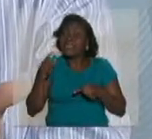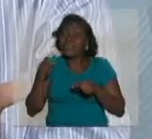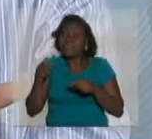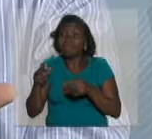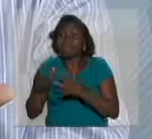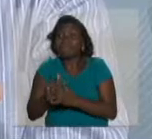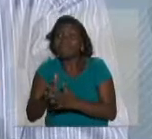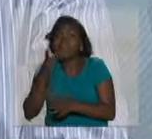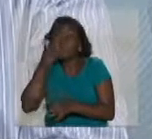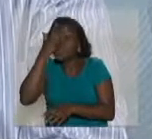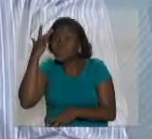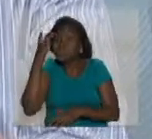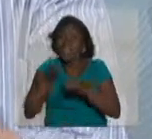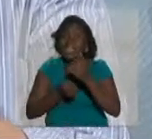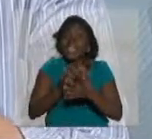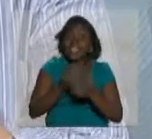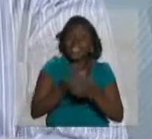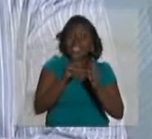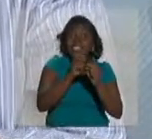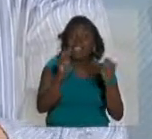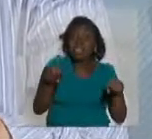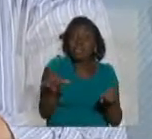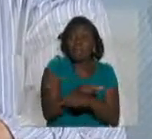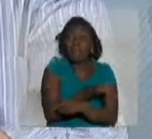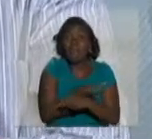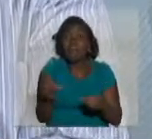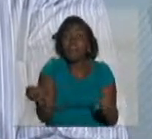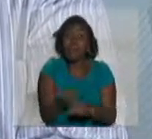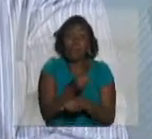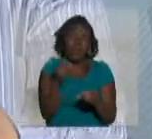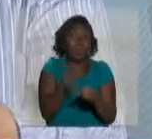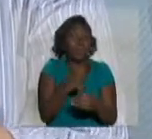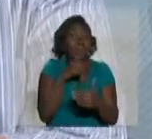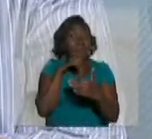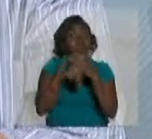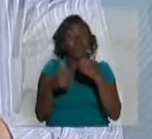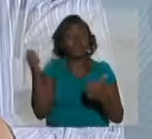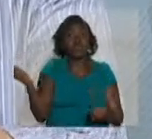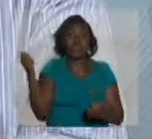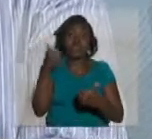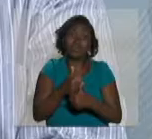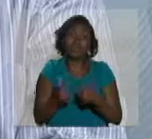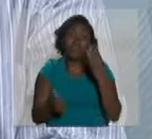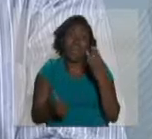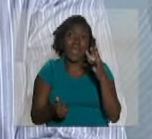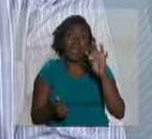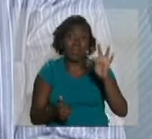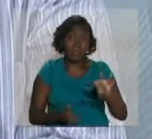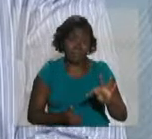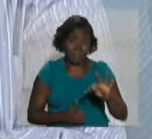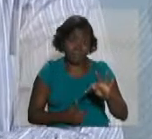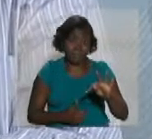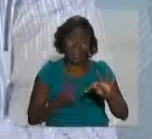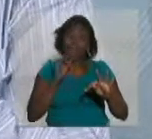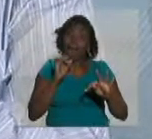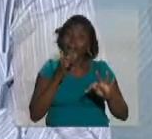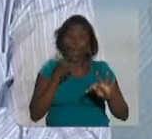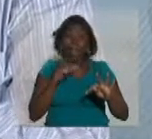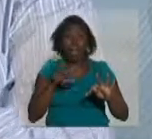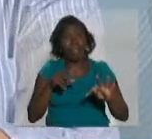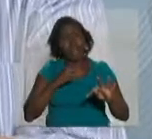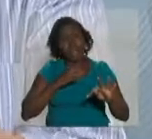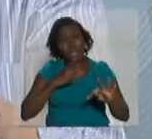esquemas alternativos para construir o metrô no lugar onde tem o BRT. Né? Obviamente